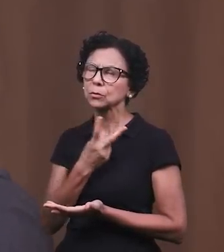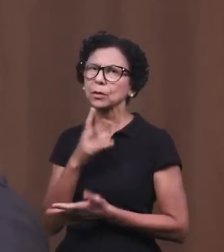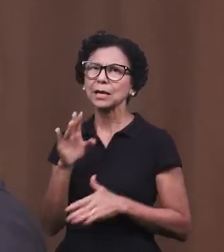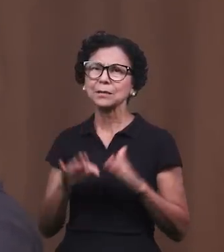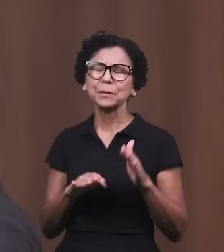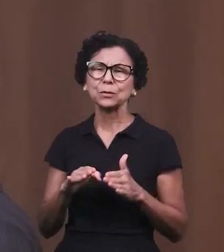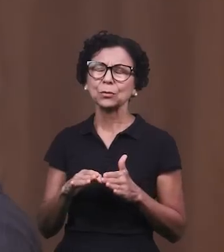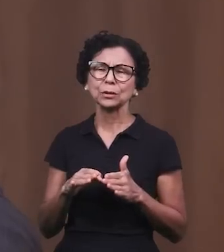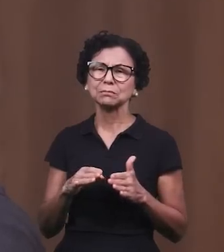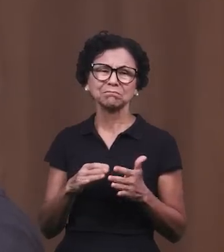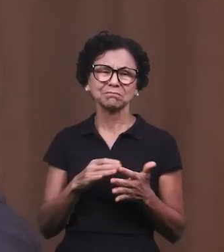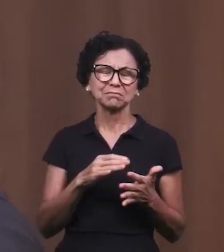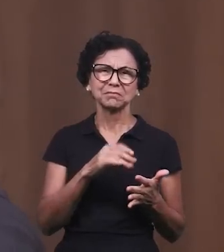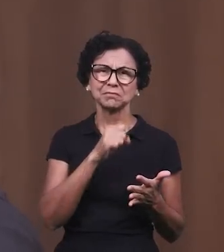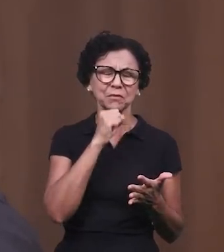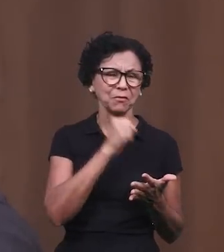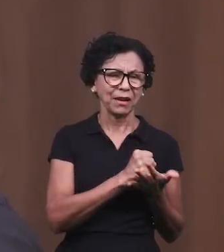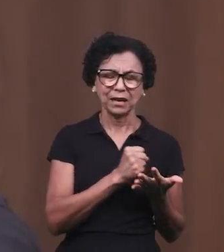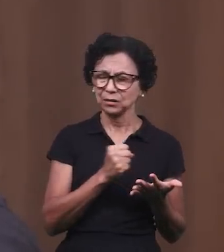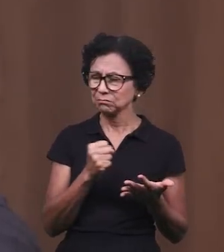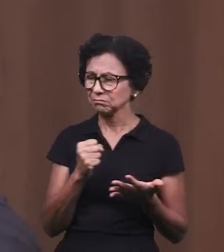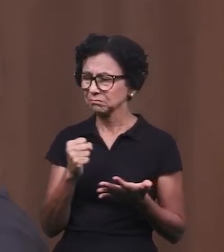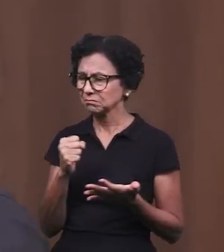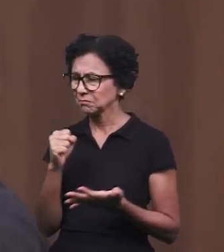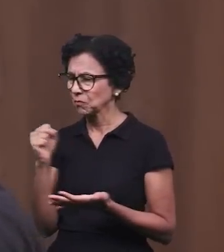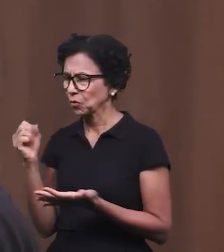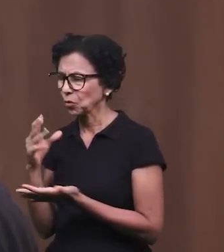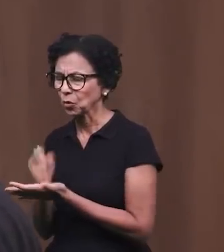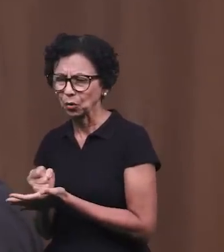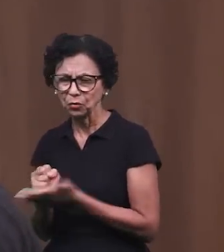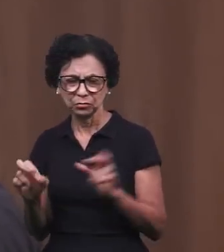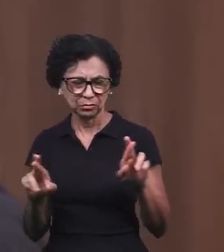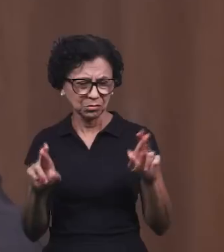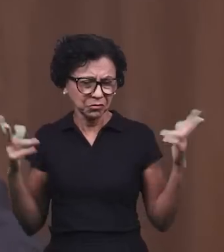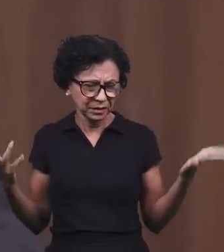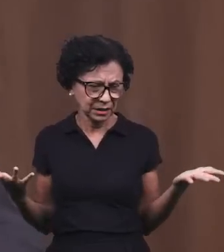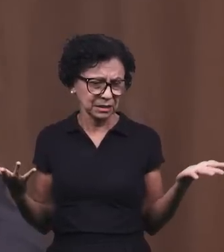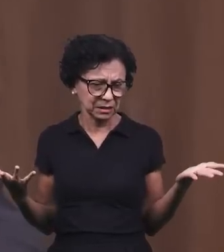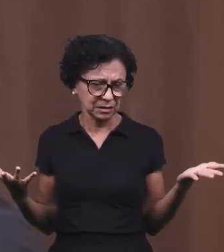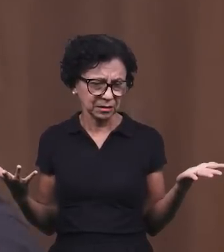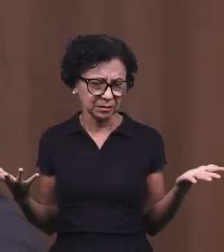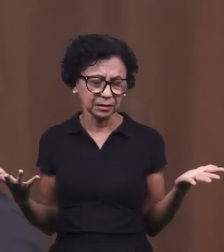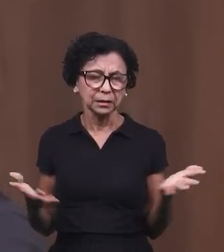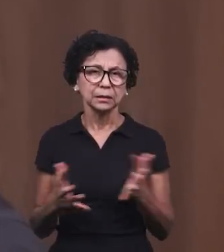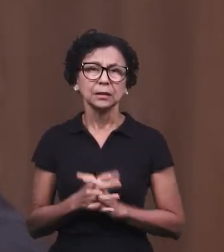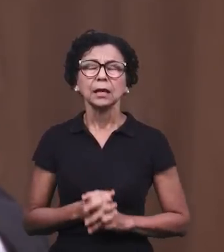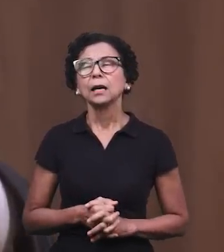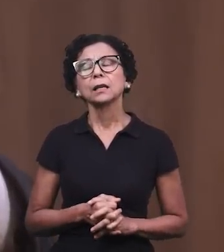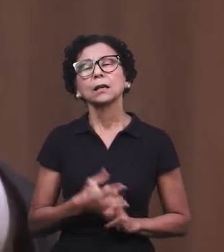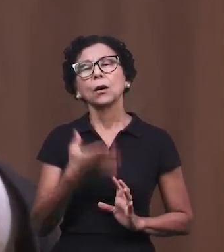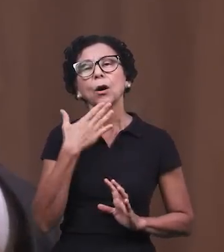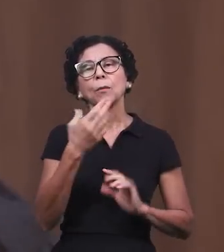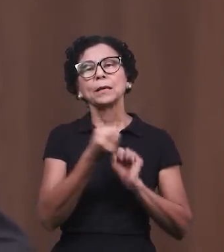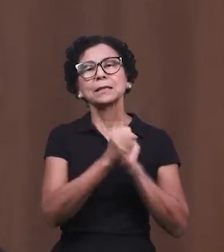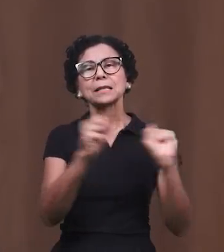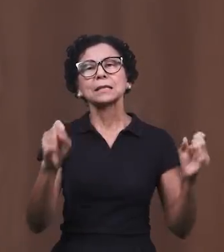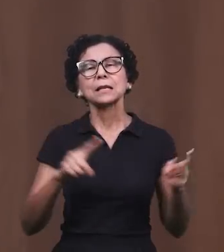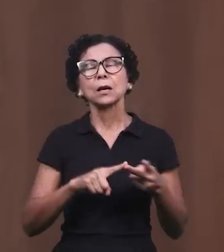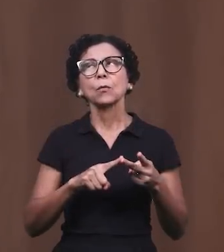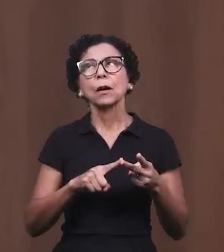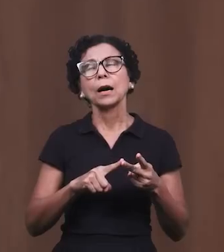as pessoas não têm noção do tempo e do espaço. Por que é importante saber nessa parte da Bíblia? Às vezes, quando você fala Sansão,